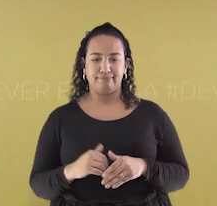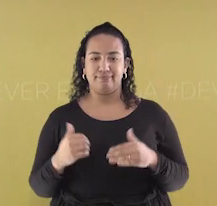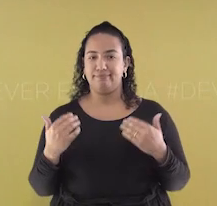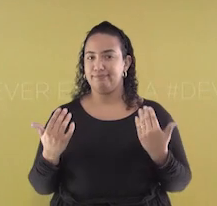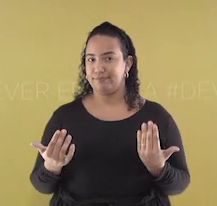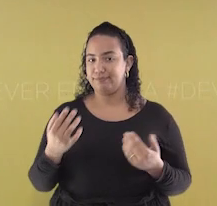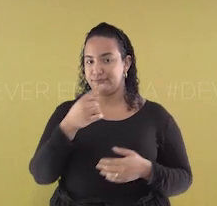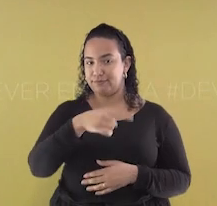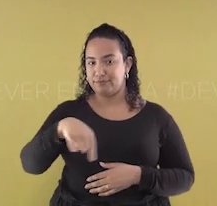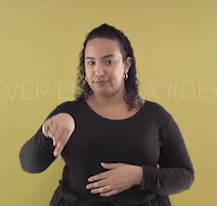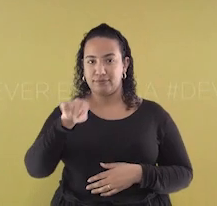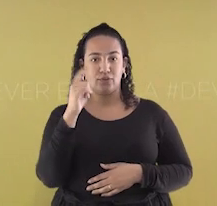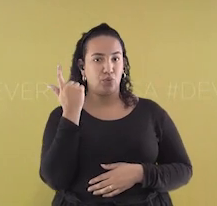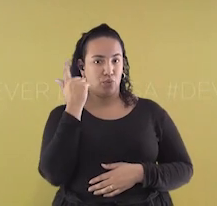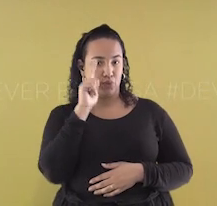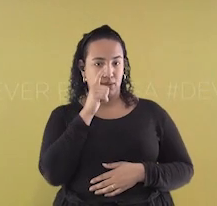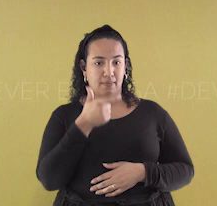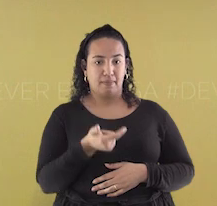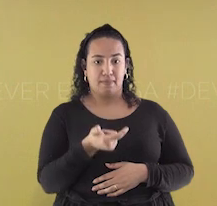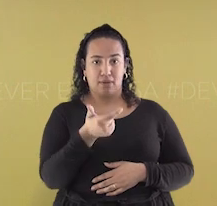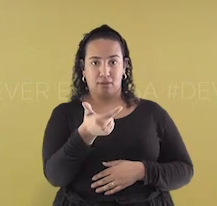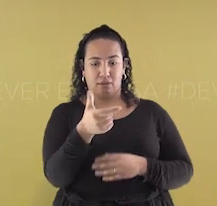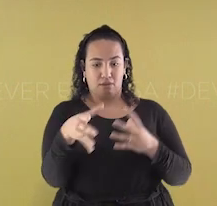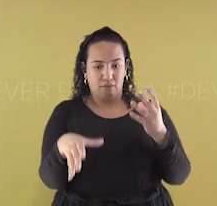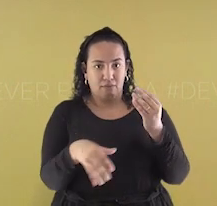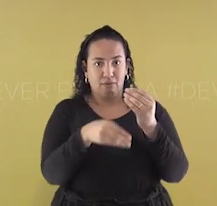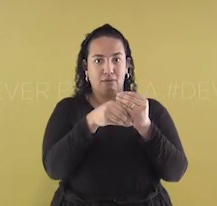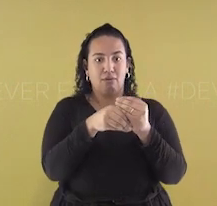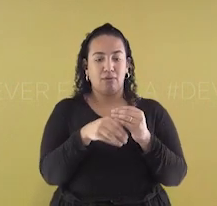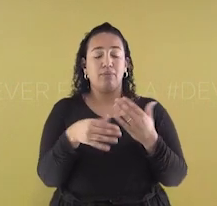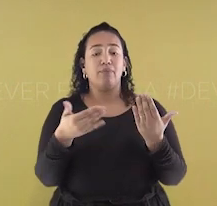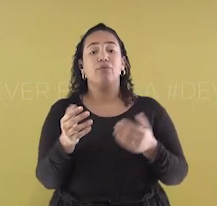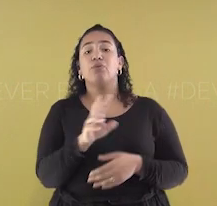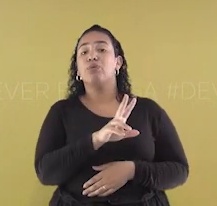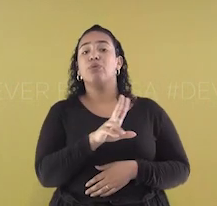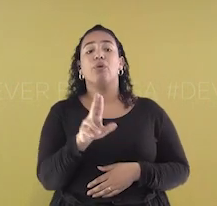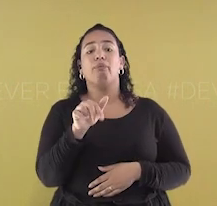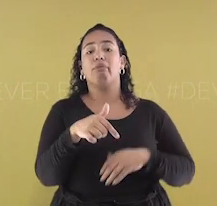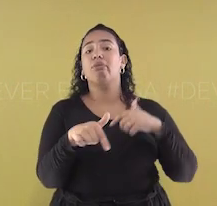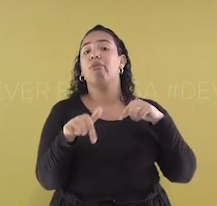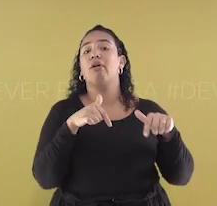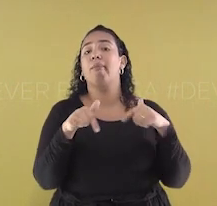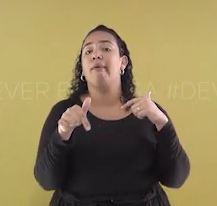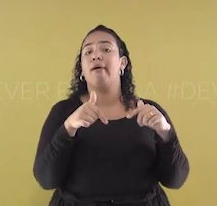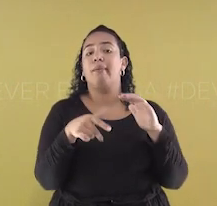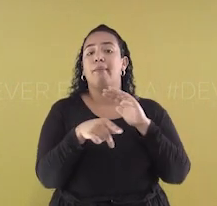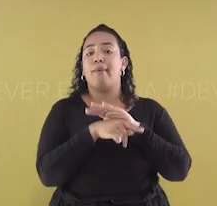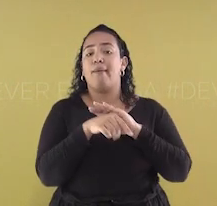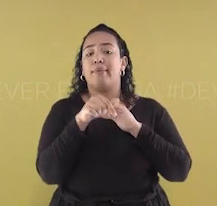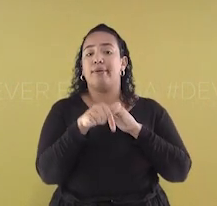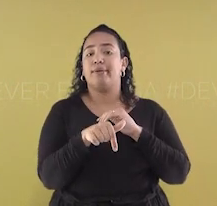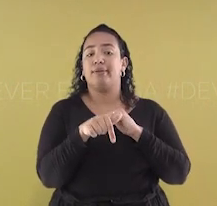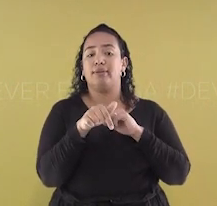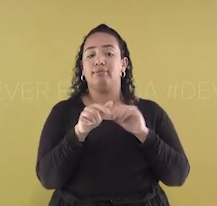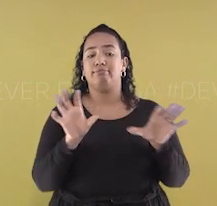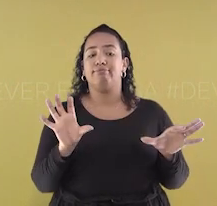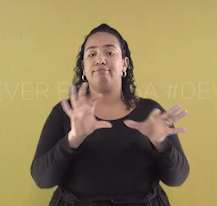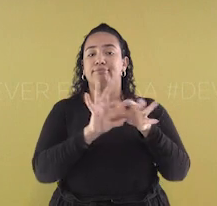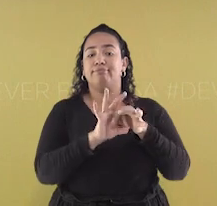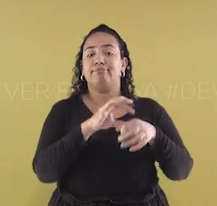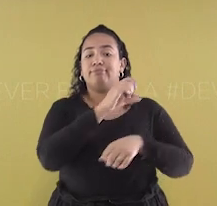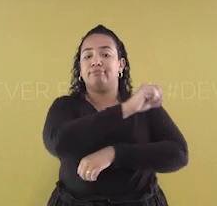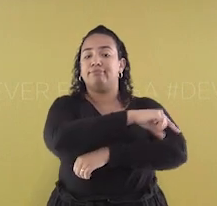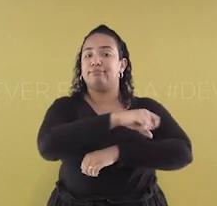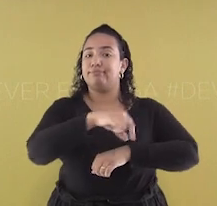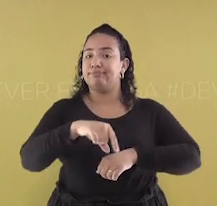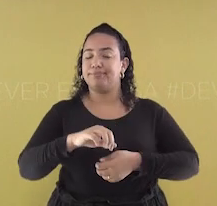Então, pessoal, vocês conseguiram completar a palavra? Como é o nome da atividade econômica, do